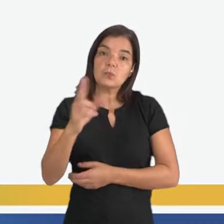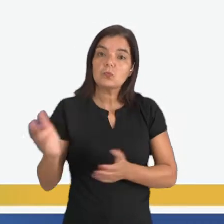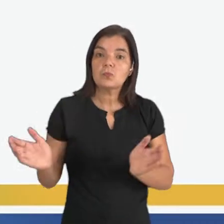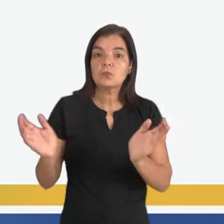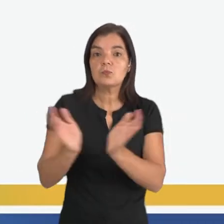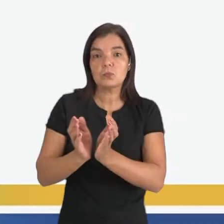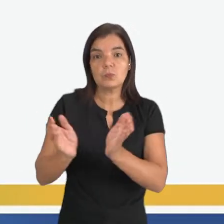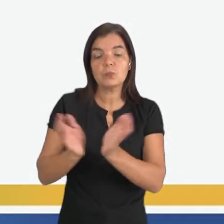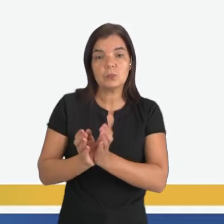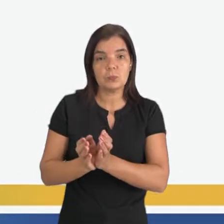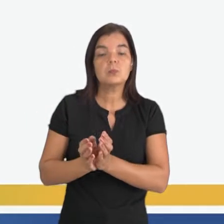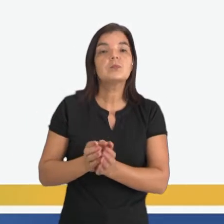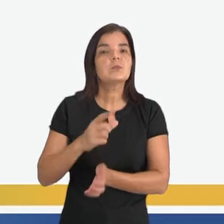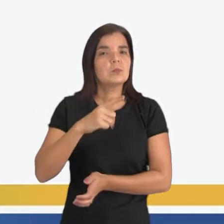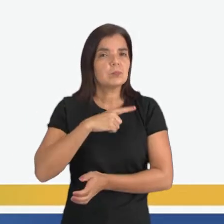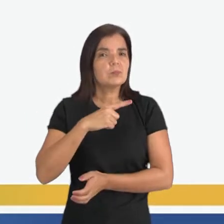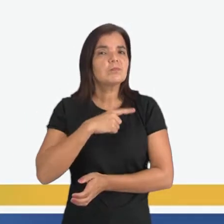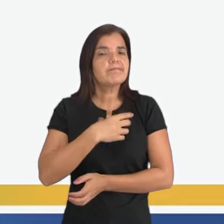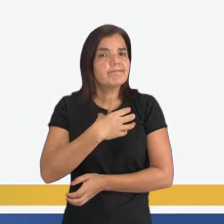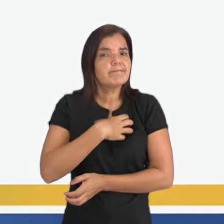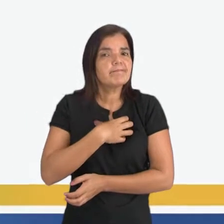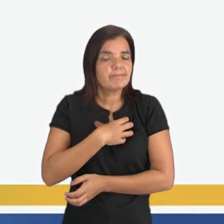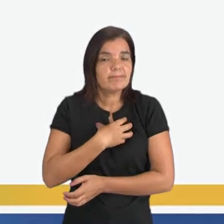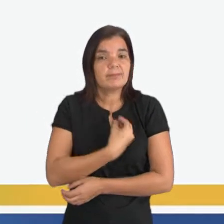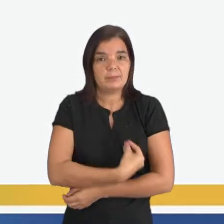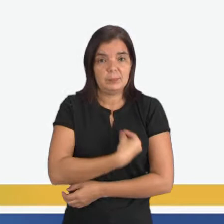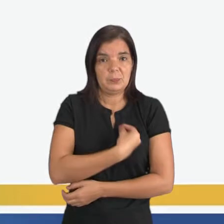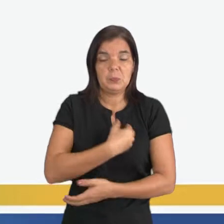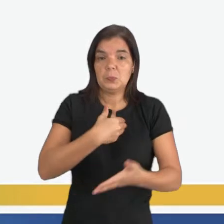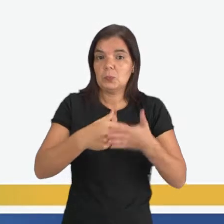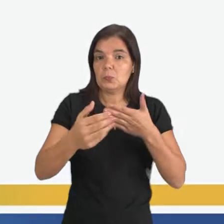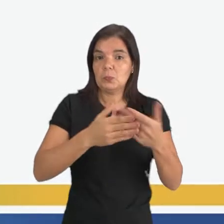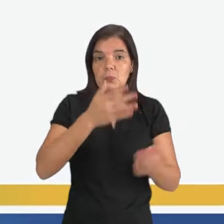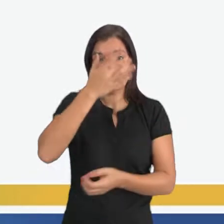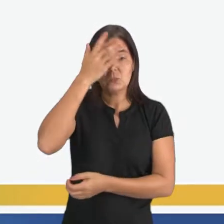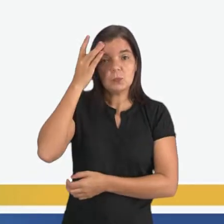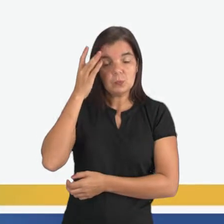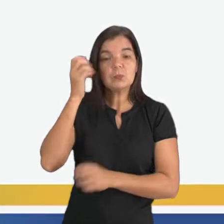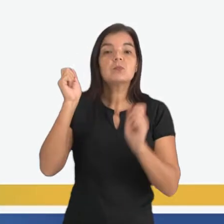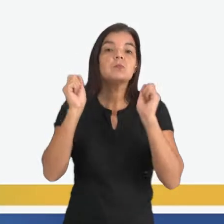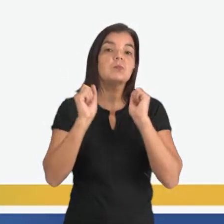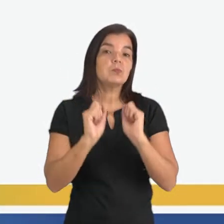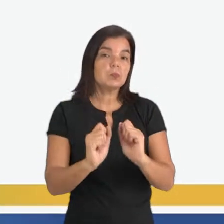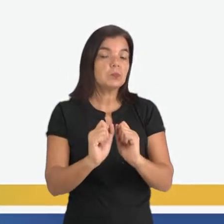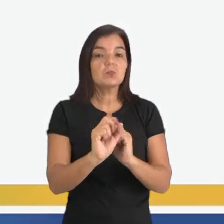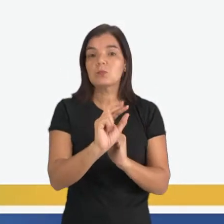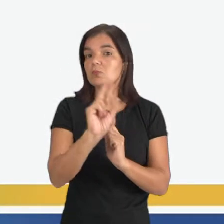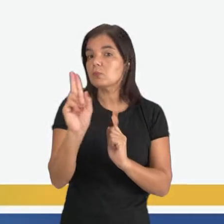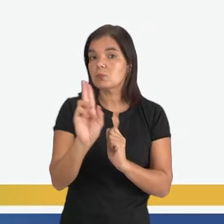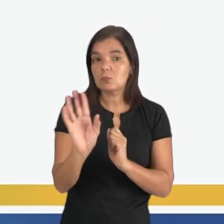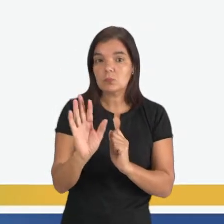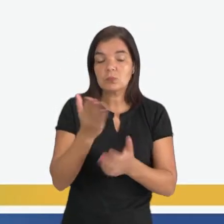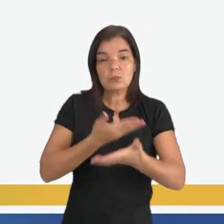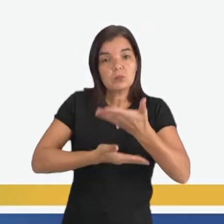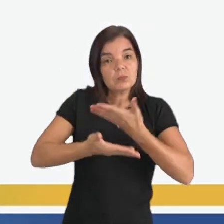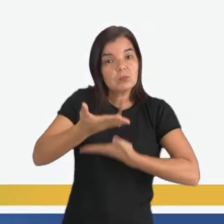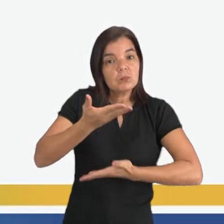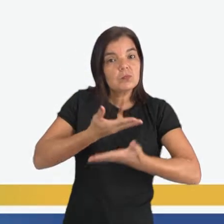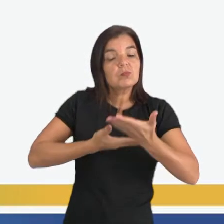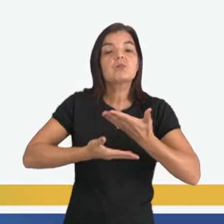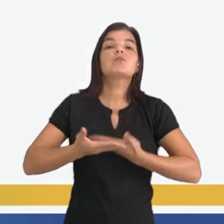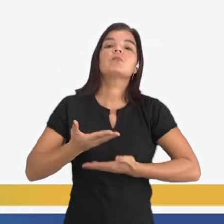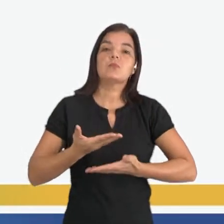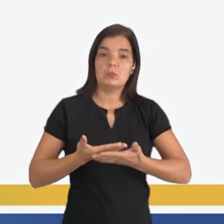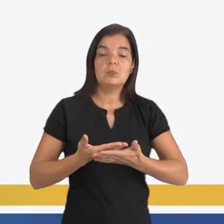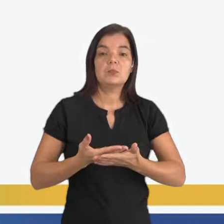grupo, conduta que rege a forma de viver de qualquer pessoa que pode ou não estar relacionada a